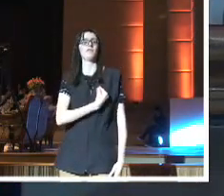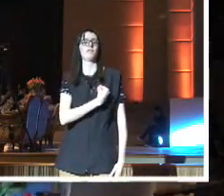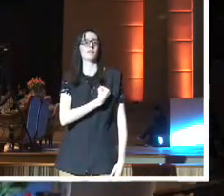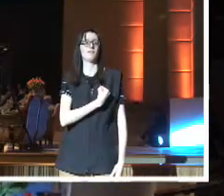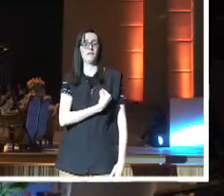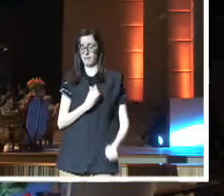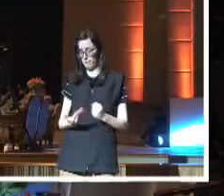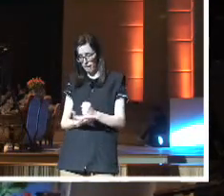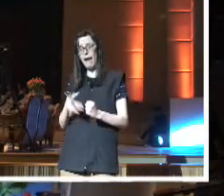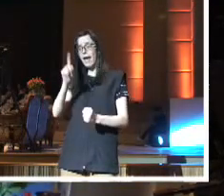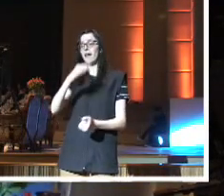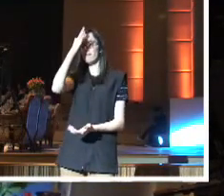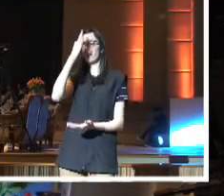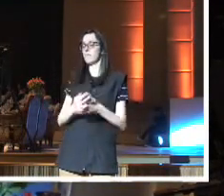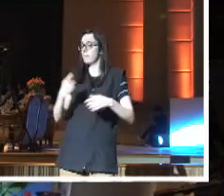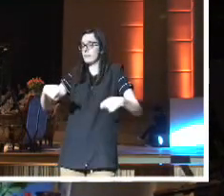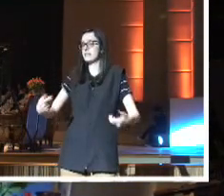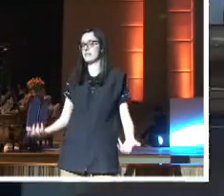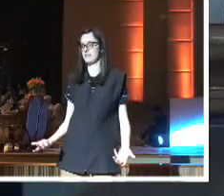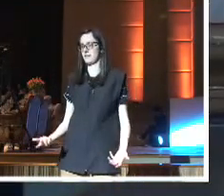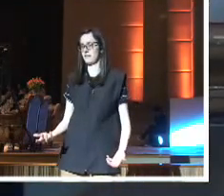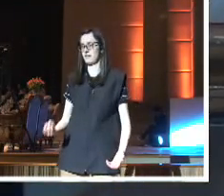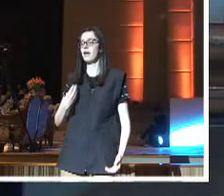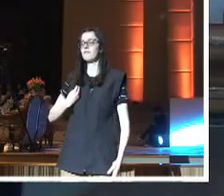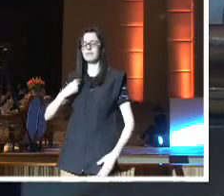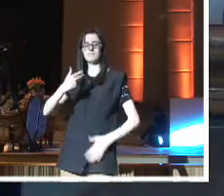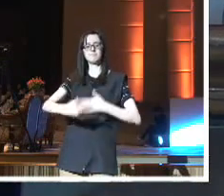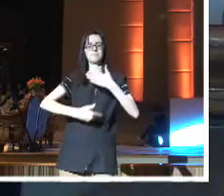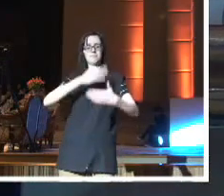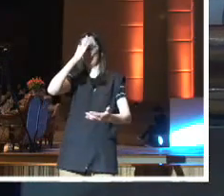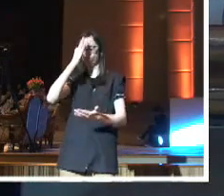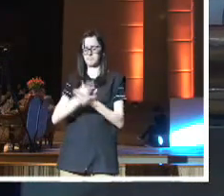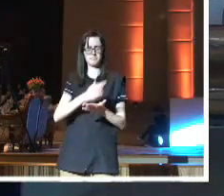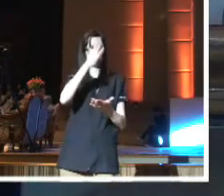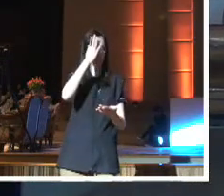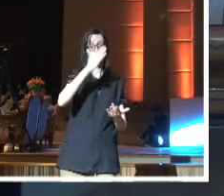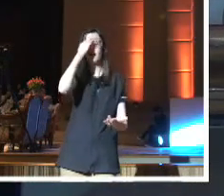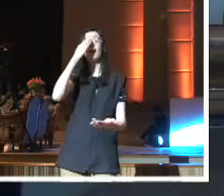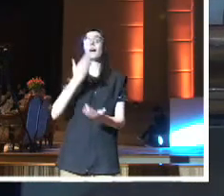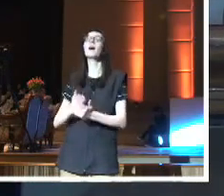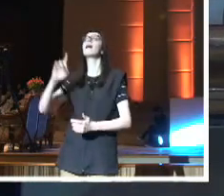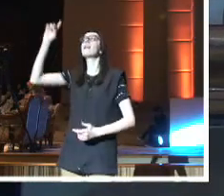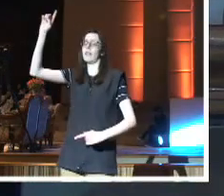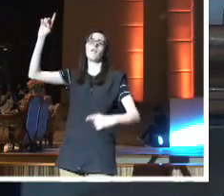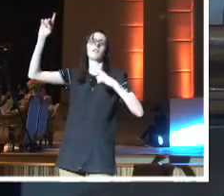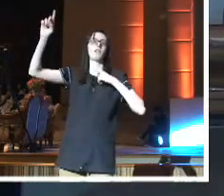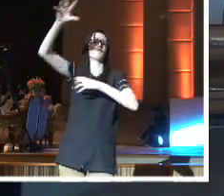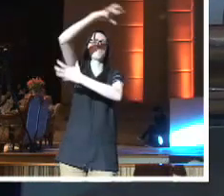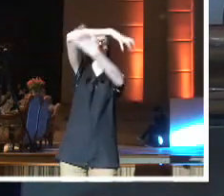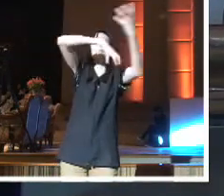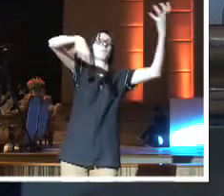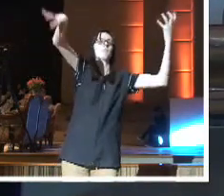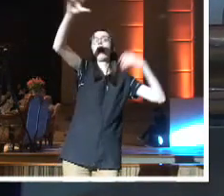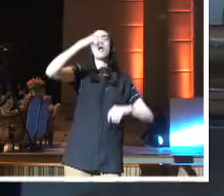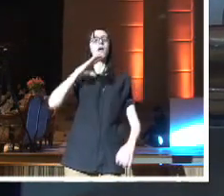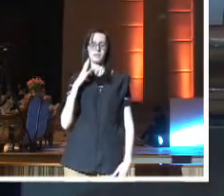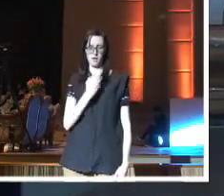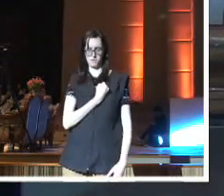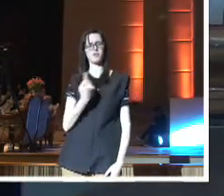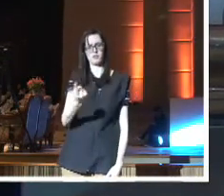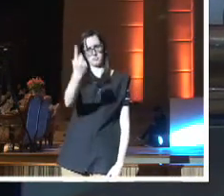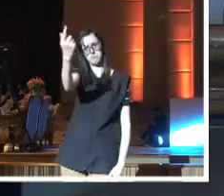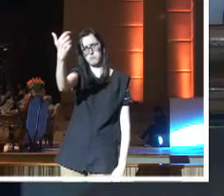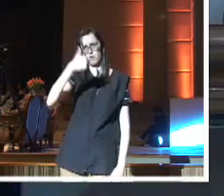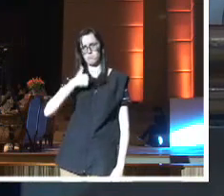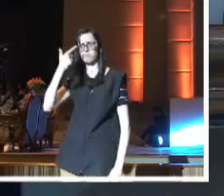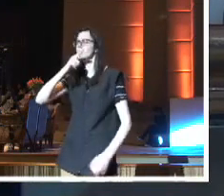queridos. E essa vida pela fé é crer que Deus está agindo não apenas para minha salvação eterna,